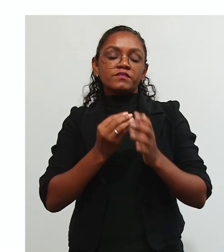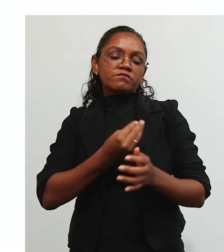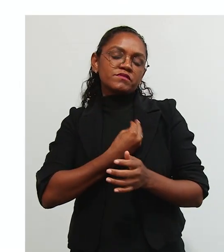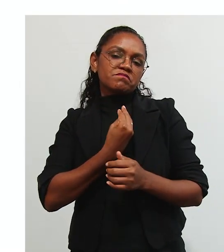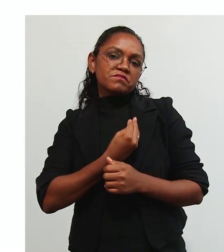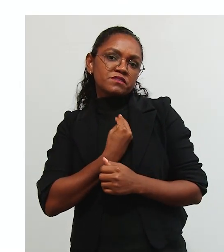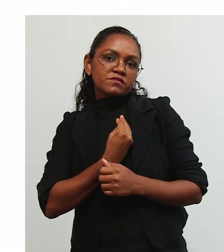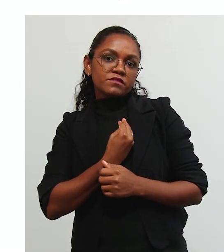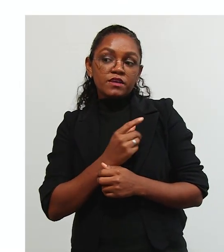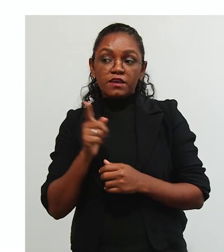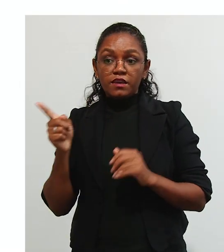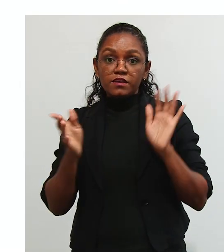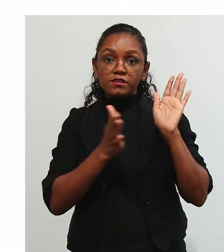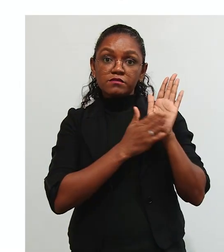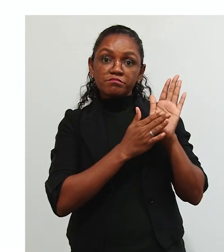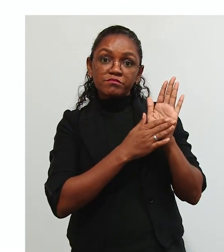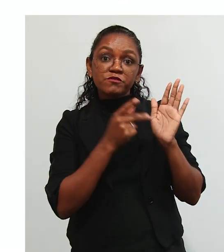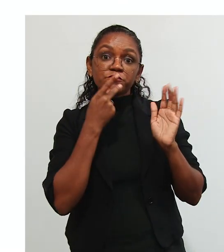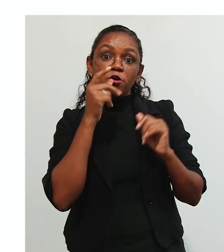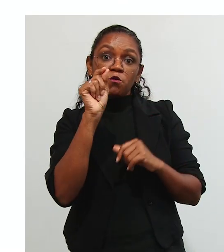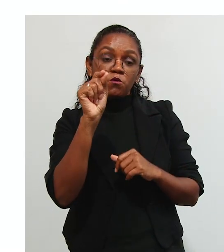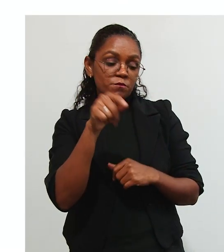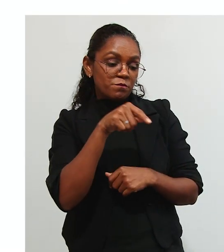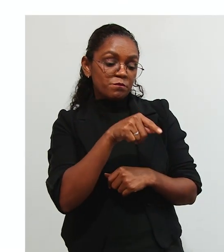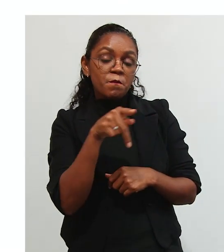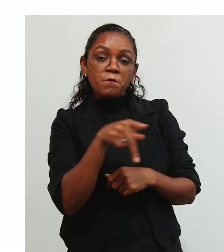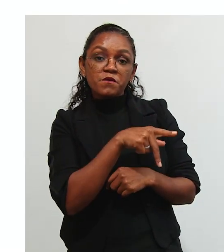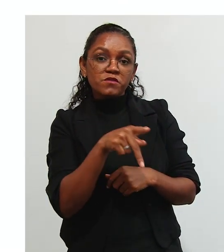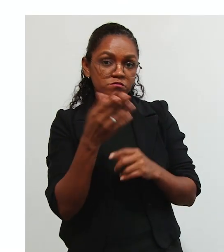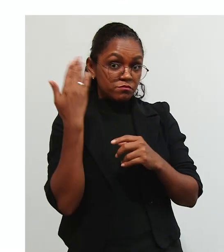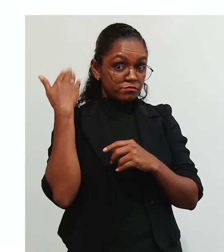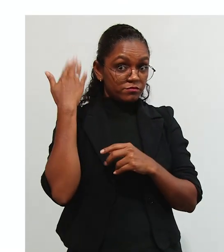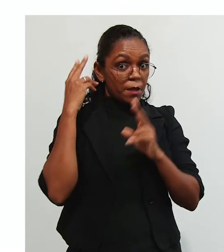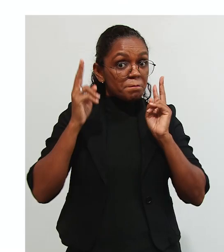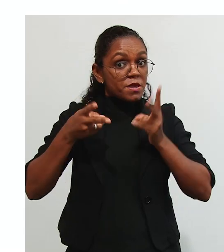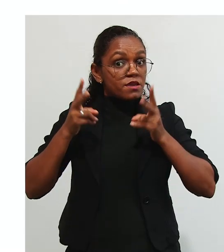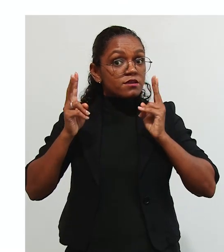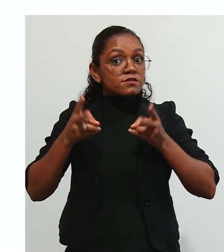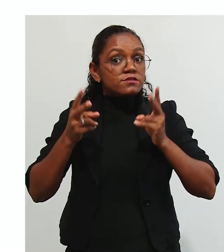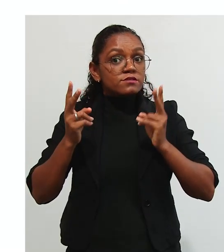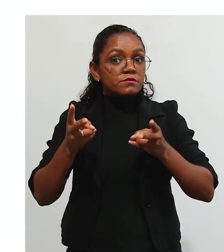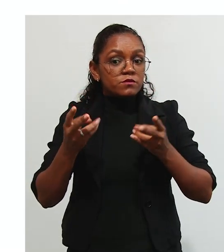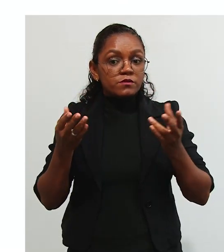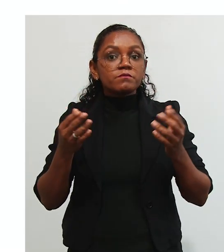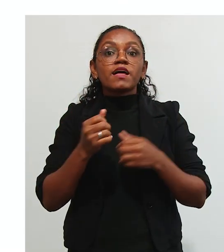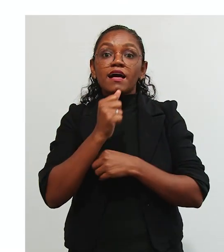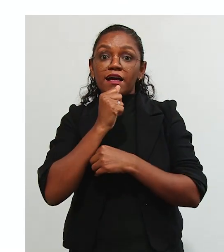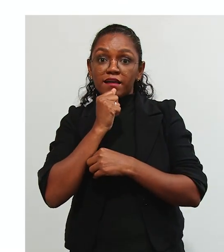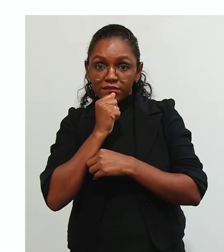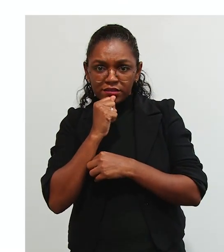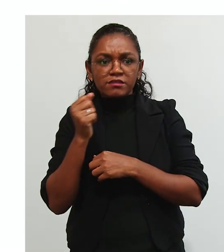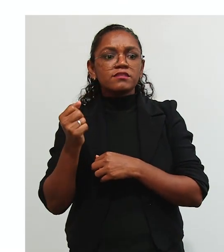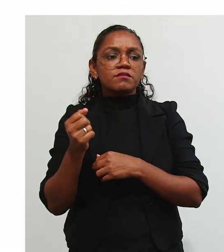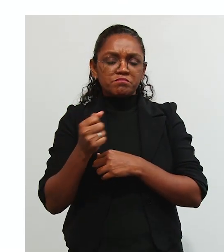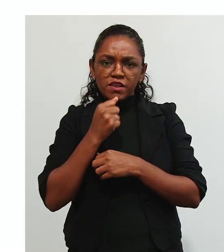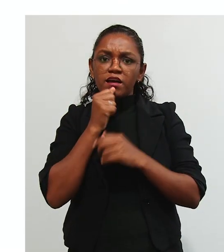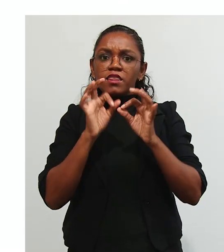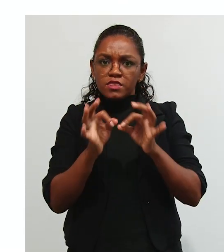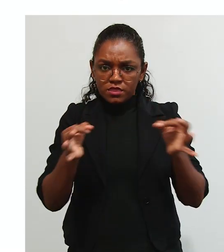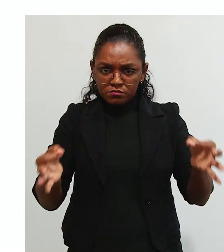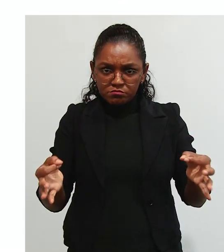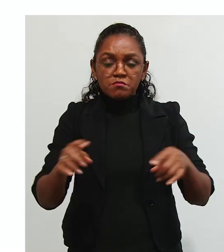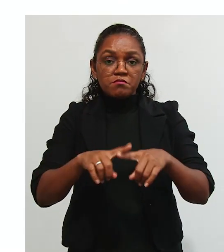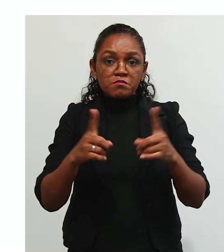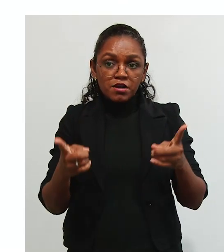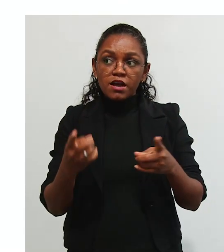Dewey propunha que o professor, já naquela época, vejam bem que essas ideias hoje são bem comuns, mas